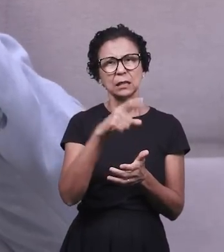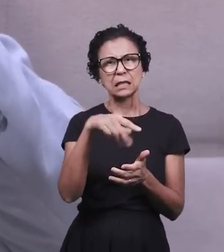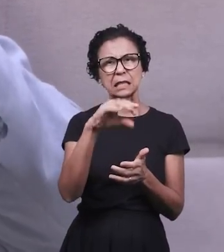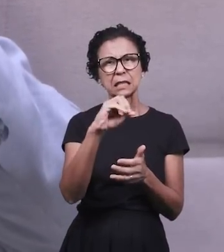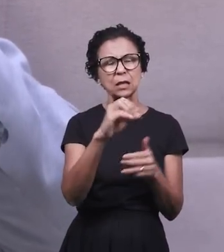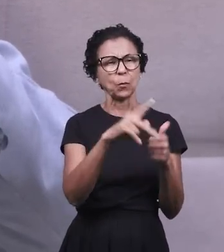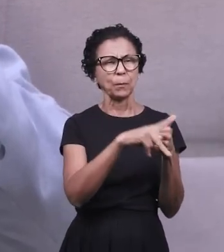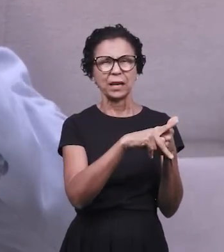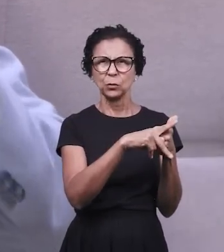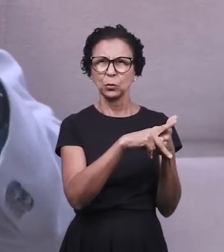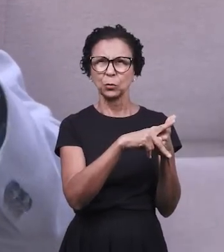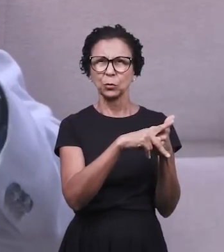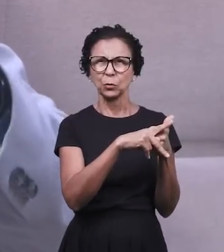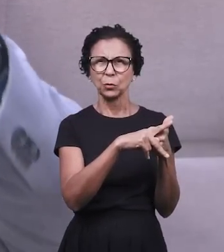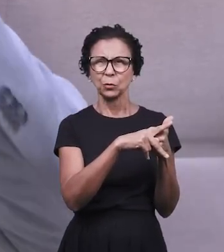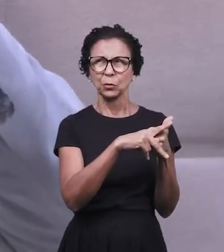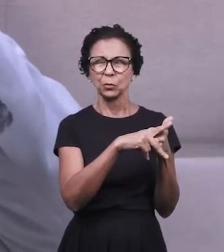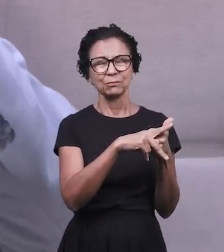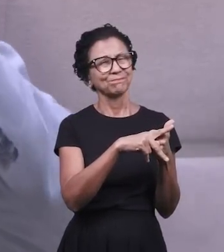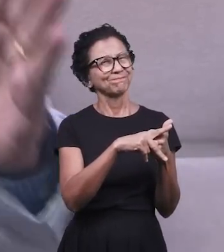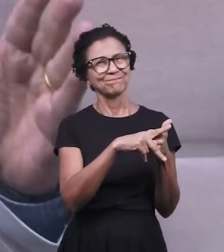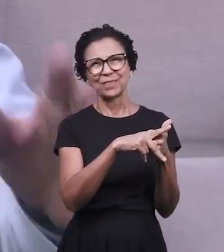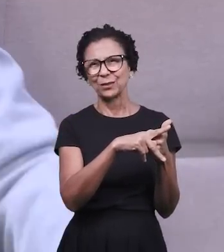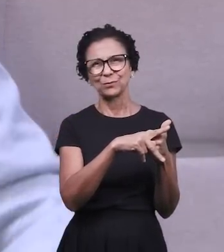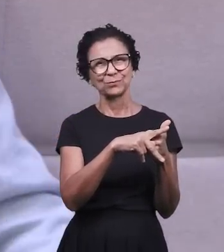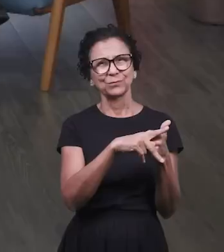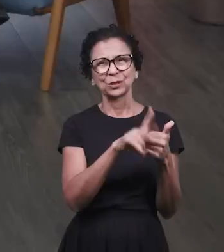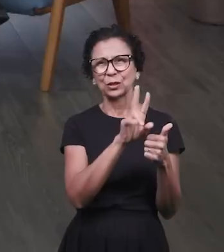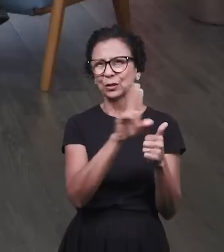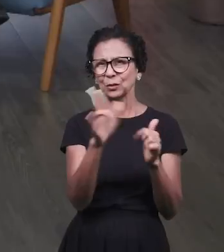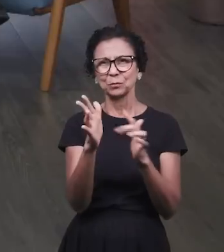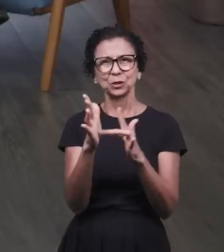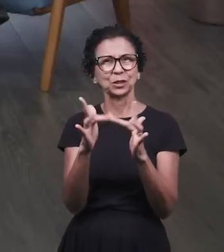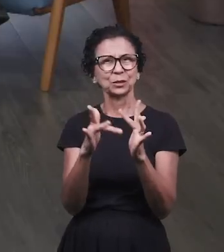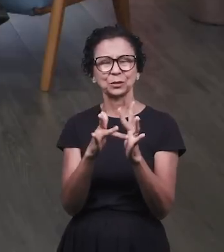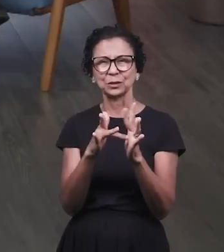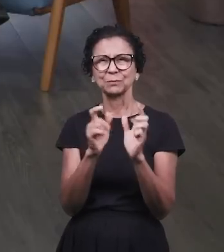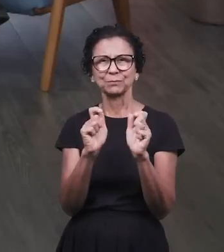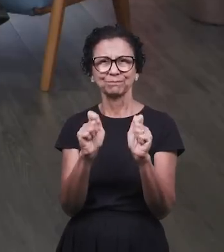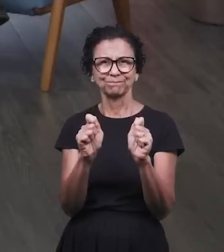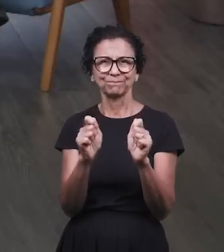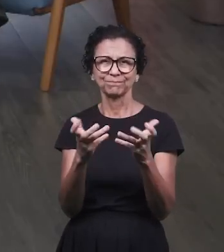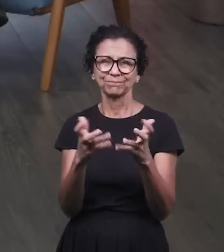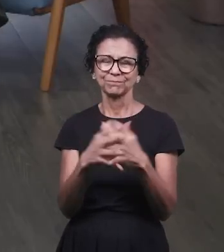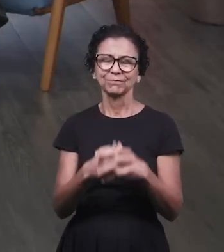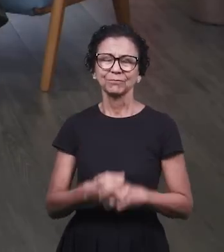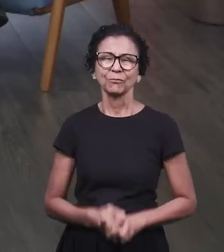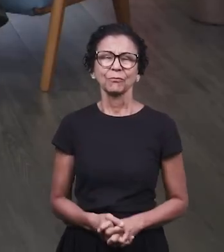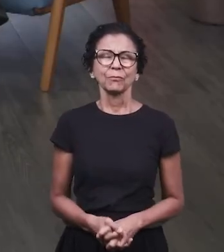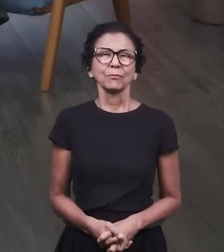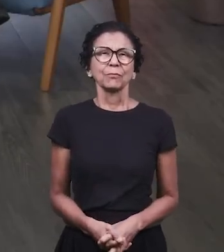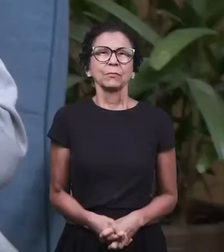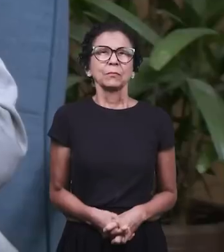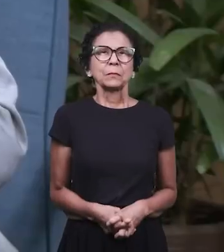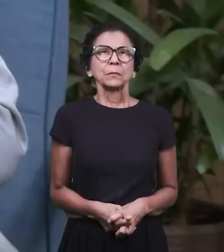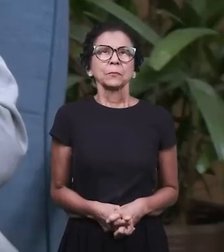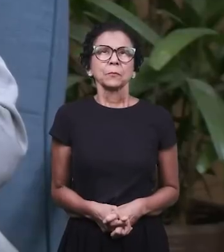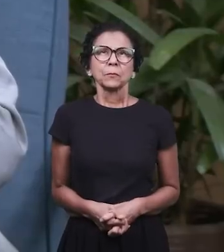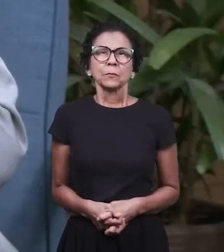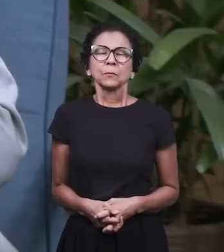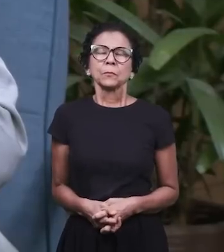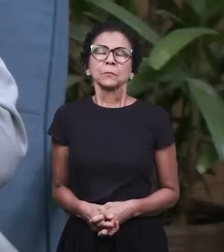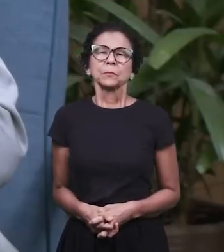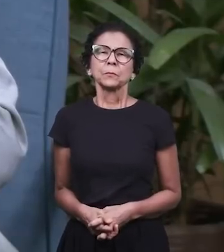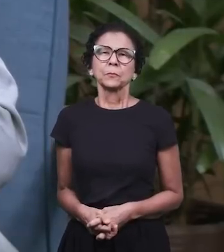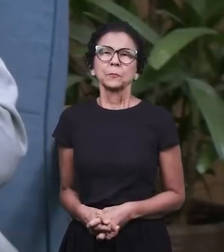salvação, o caminho para o céu é um caminho reto. Amém. Glória a Jesus. Glória ao nome Nós do Senhor. podemos enxergar aqui,